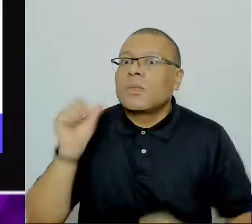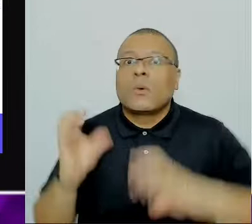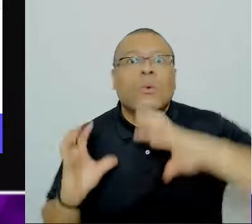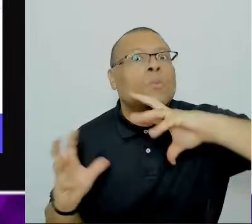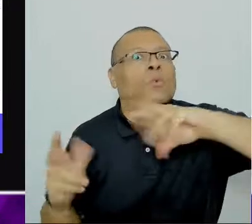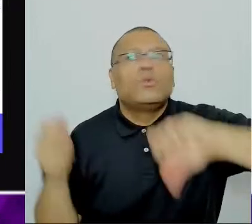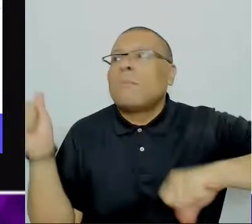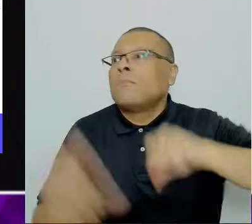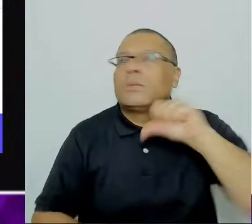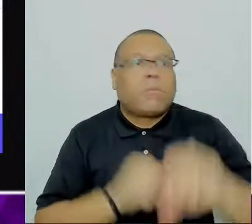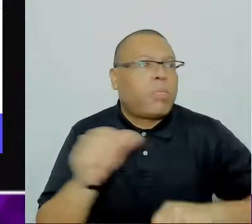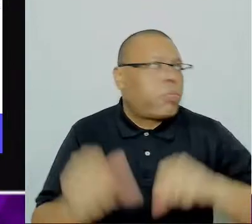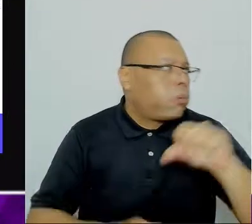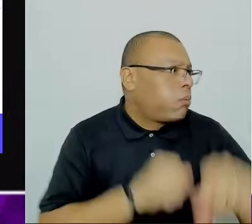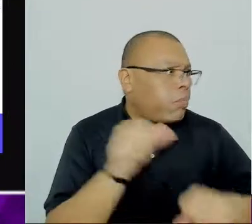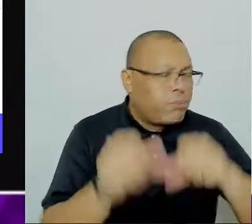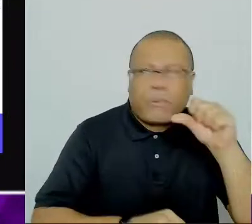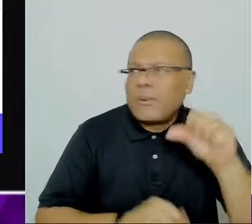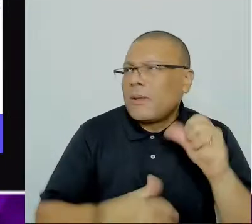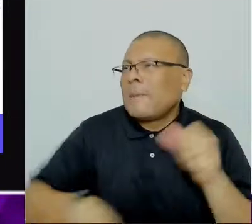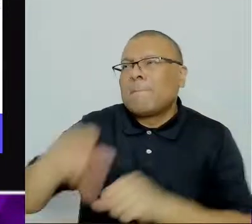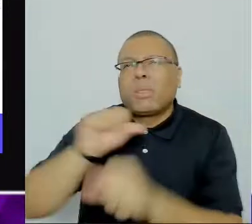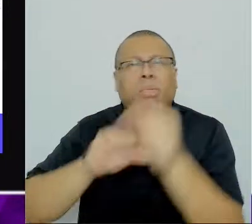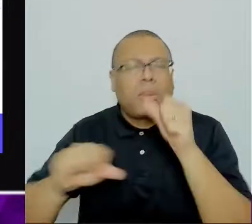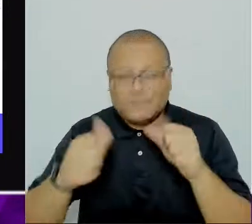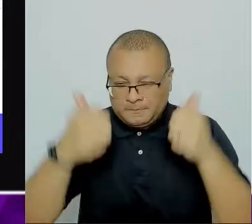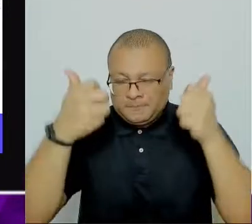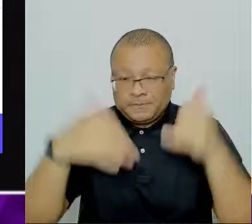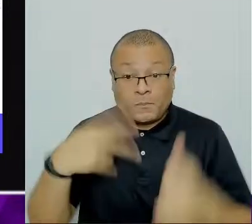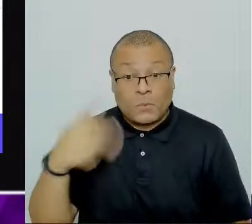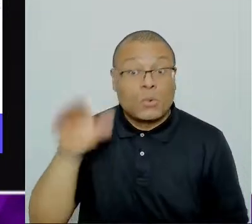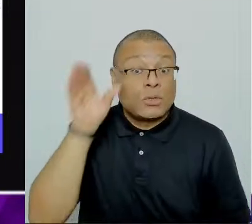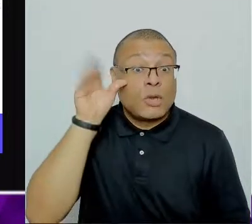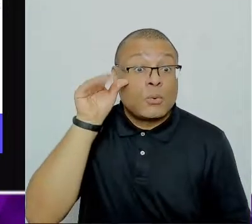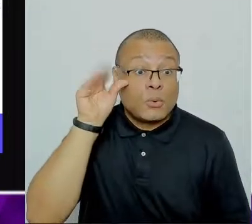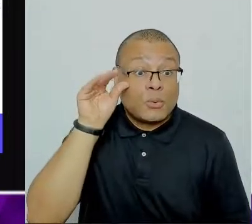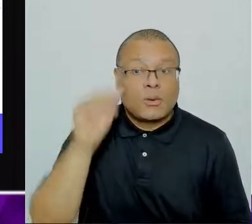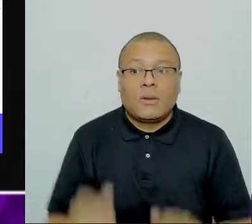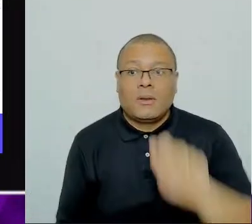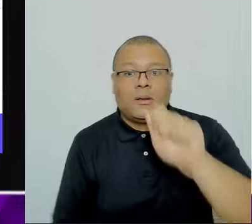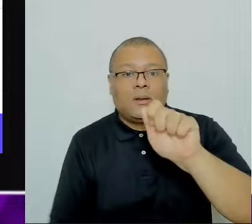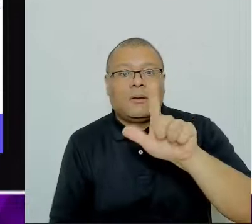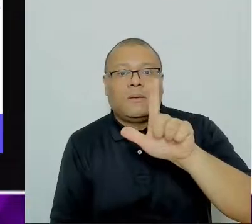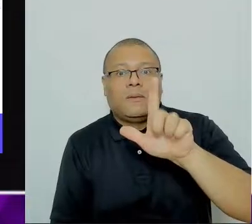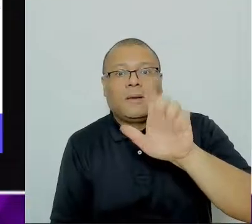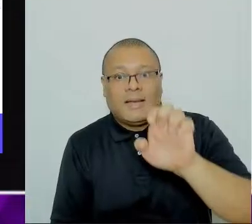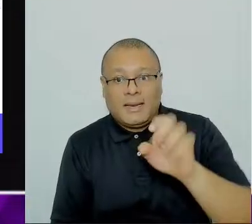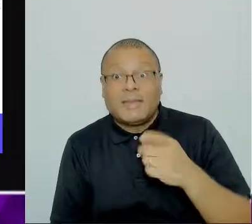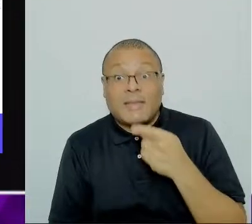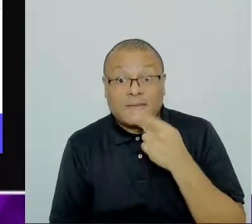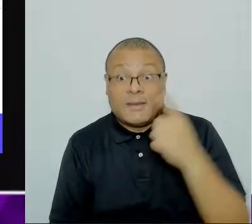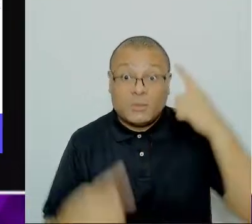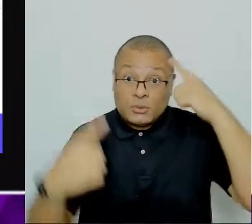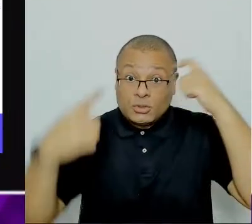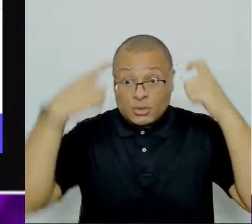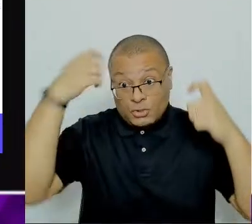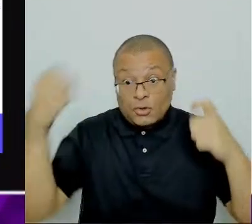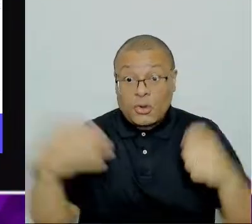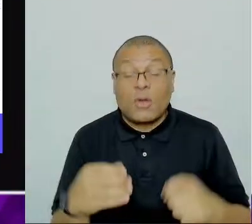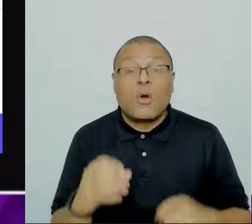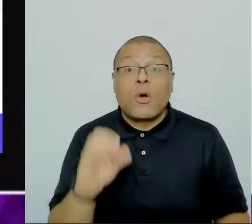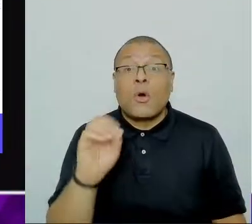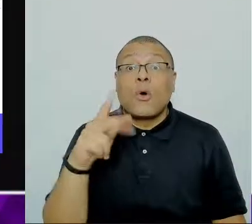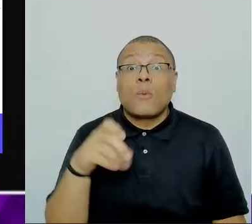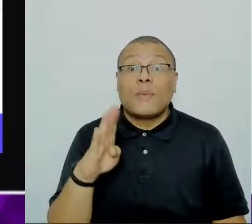as coisas mudam. Eu vou contar até uma outra curiosidade aqui. O Ale está falando aqui de inovação, está falando de Open Bank, trabalhou muito tempo